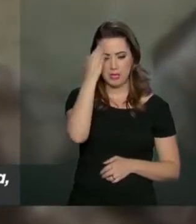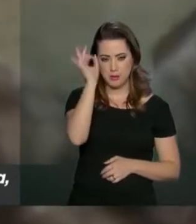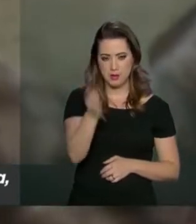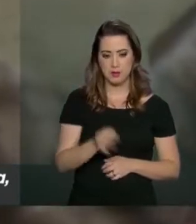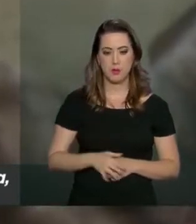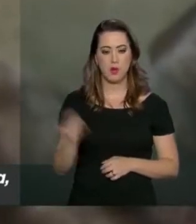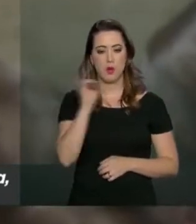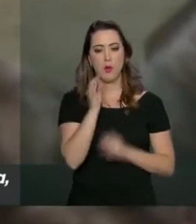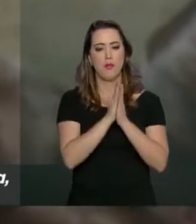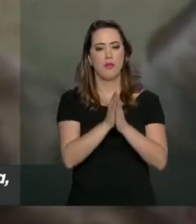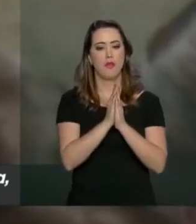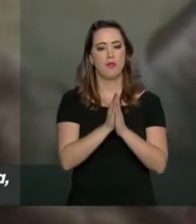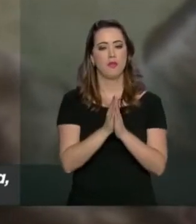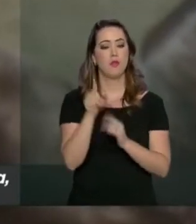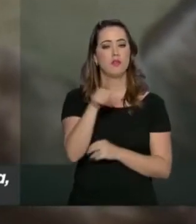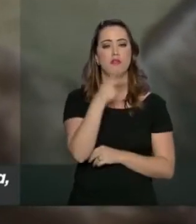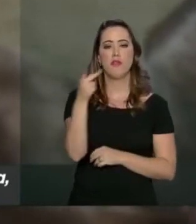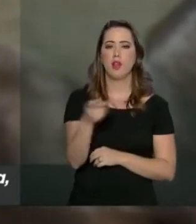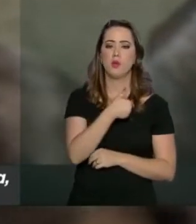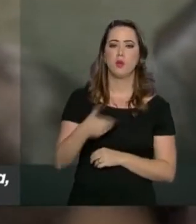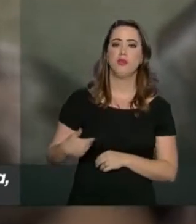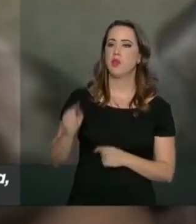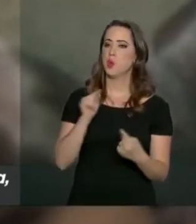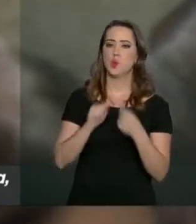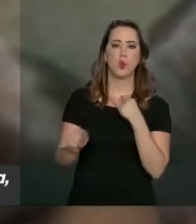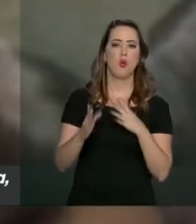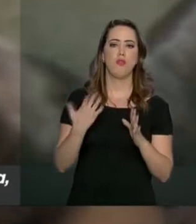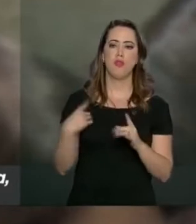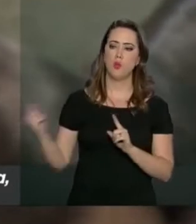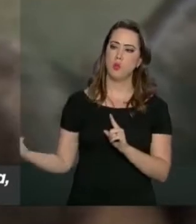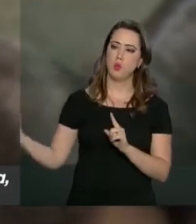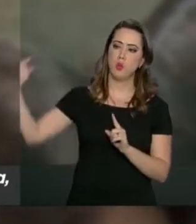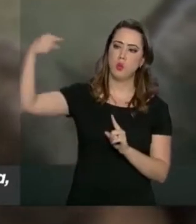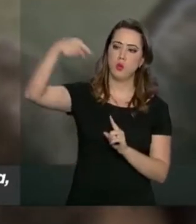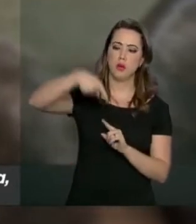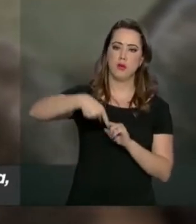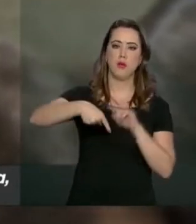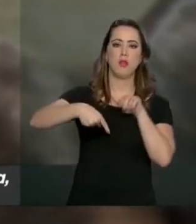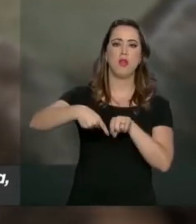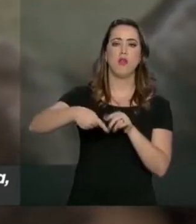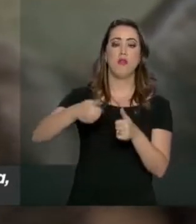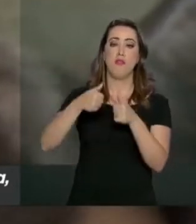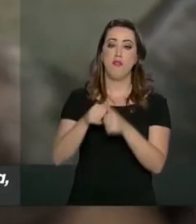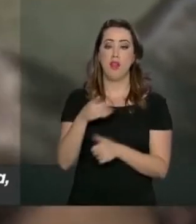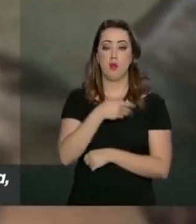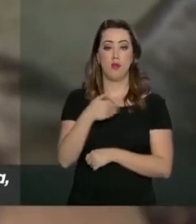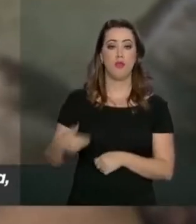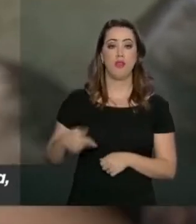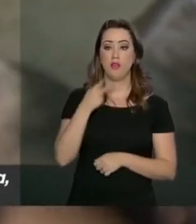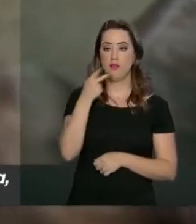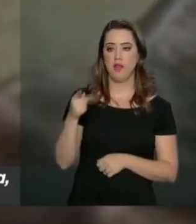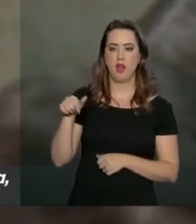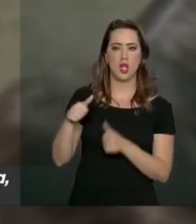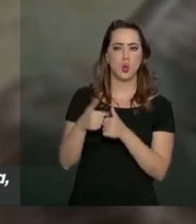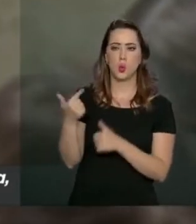por favor. Quando o senhor diz que o governo não confirma a questão dos mísseis, é o governo diz que não estão lá, o governo ainda não tem